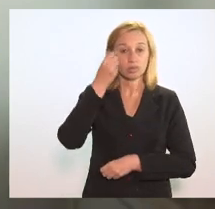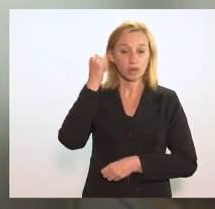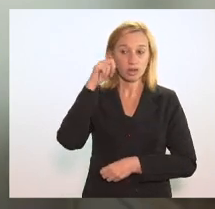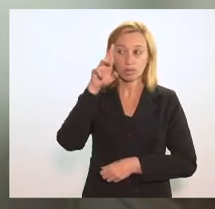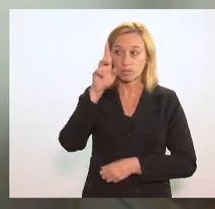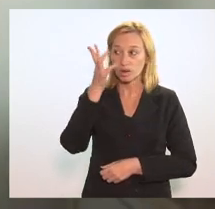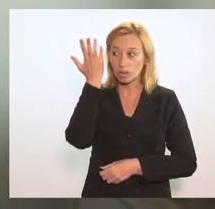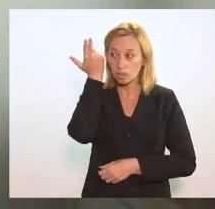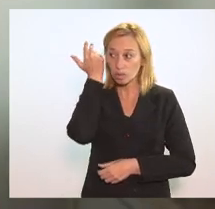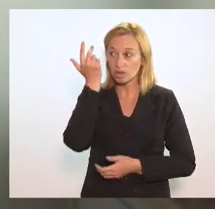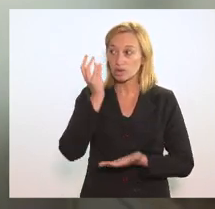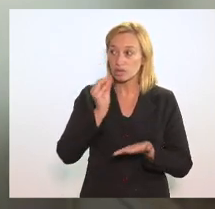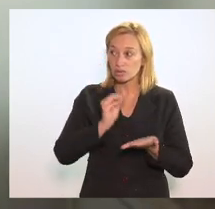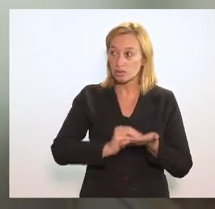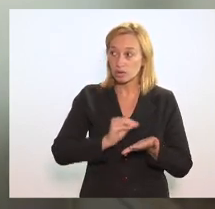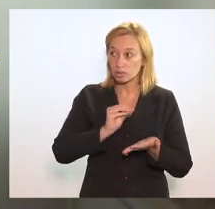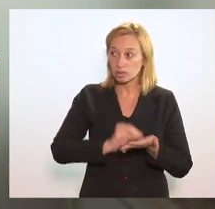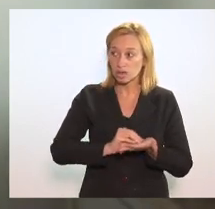Coelho, faltar